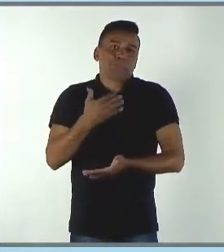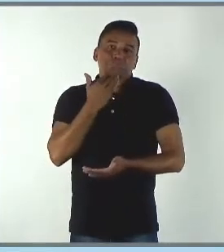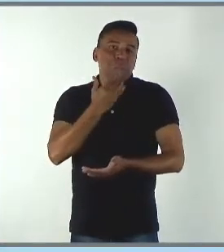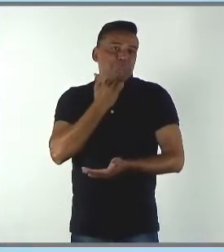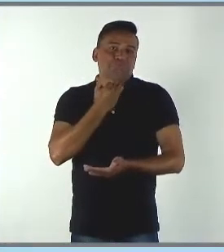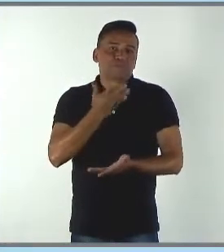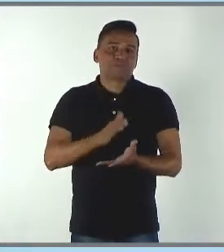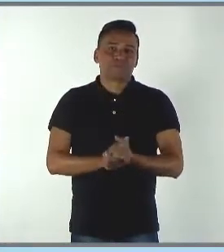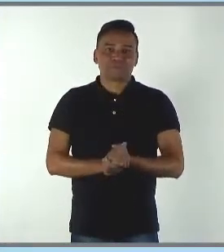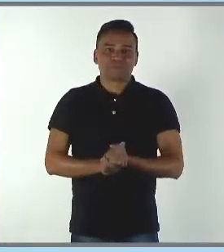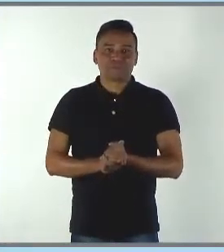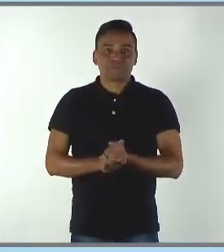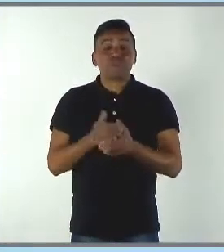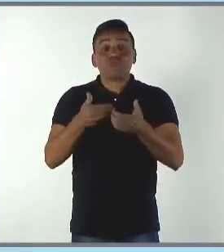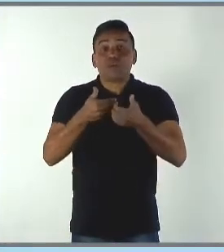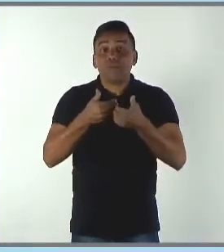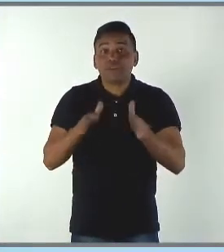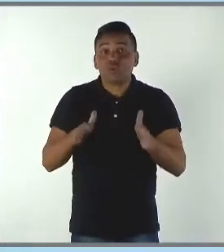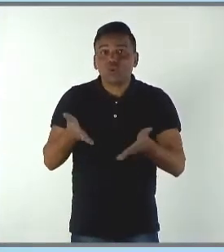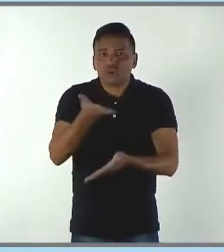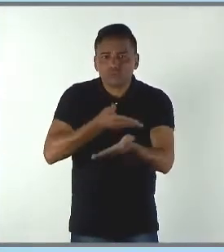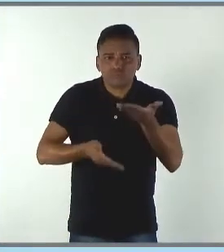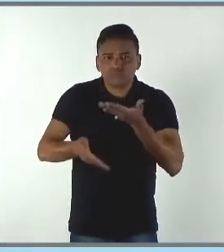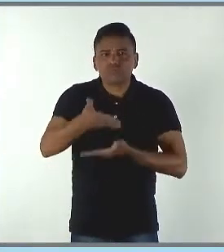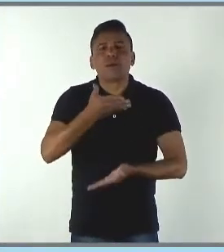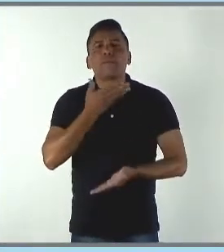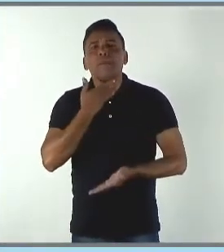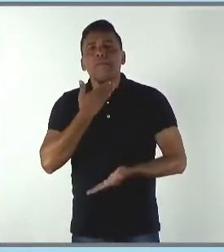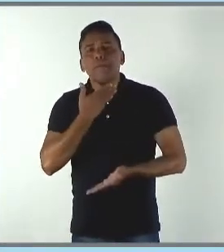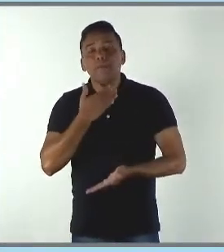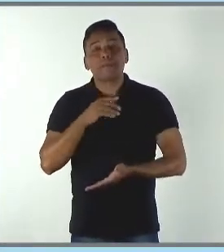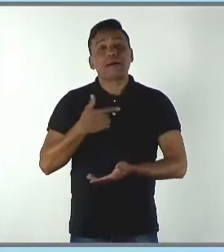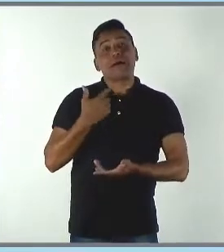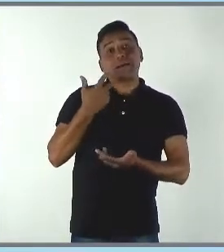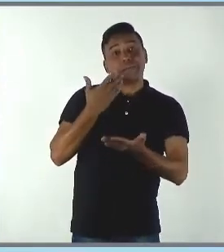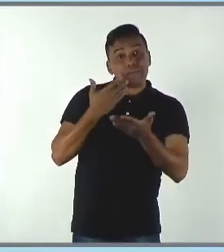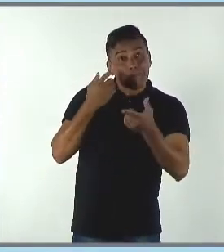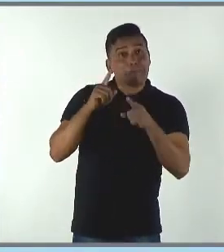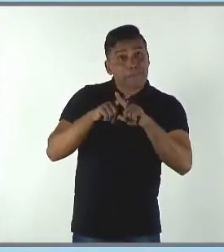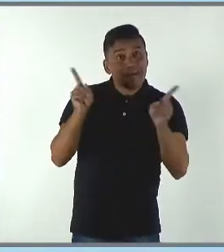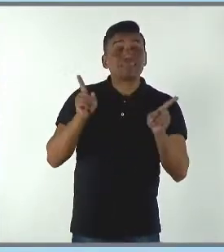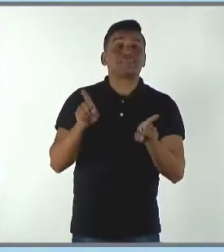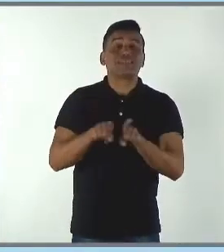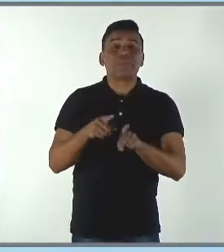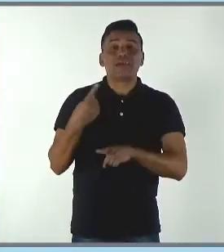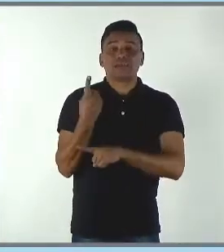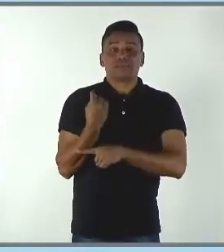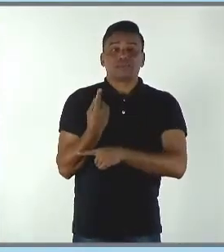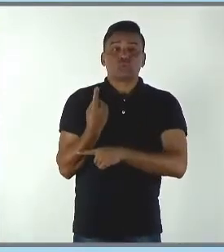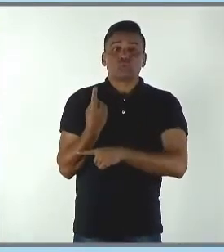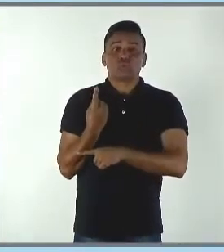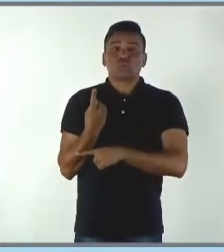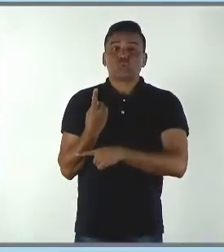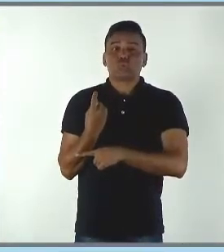de diálogo, mas vem meio que de forma solitária nesse percurso. Dentro desse campo